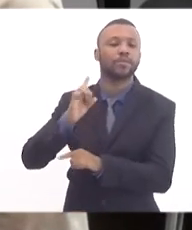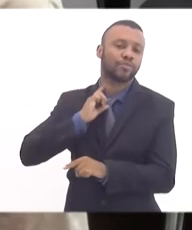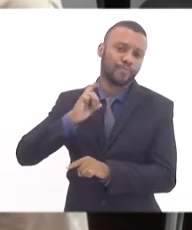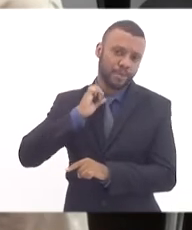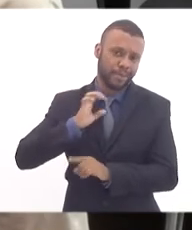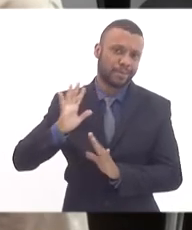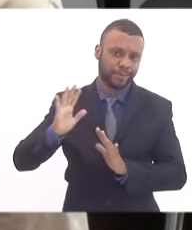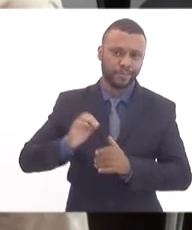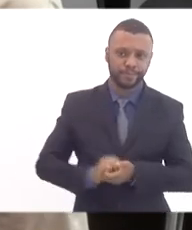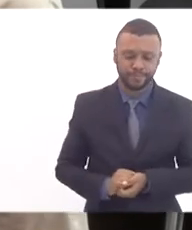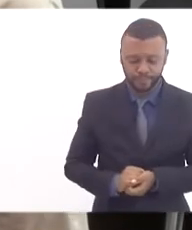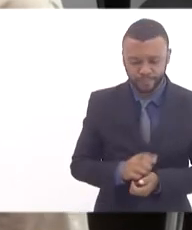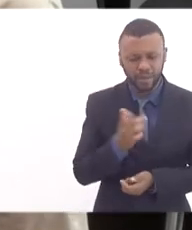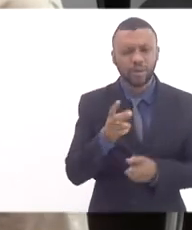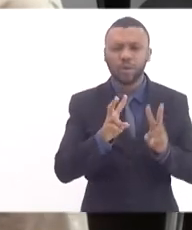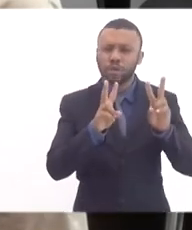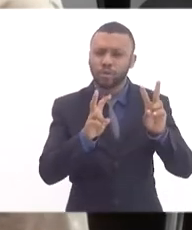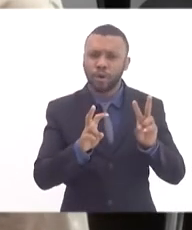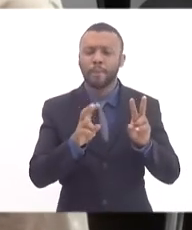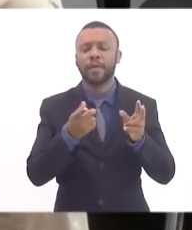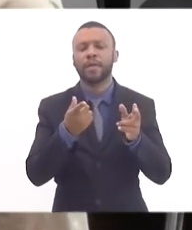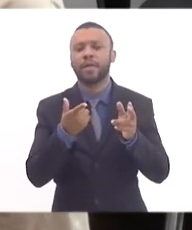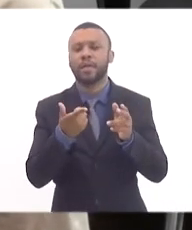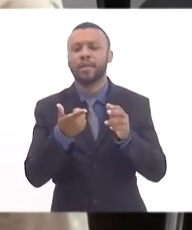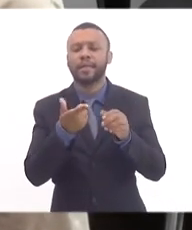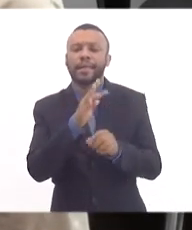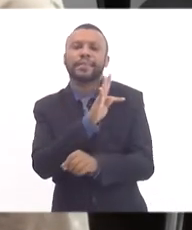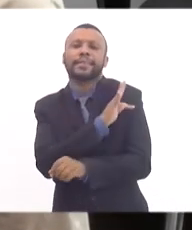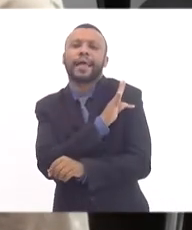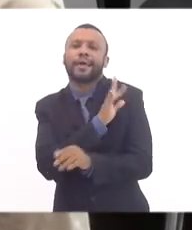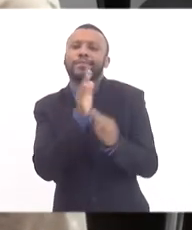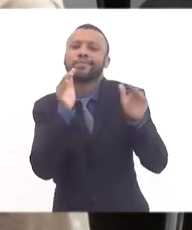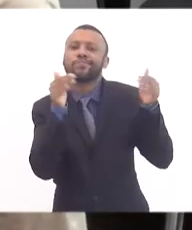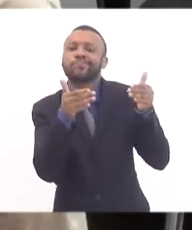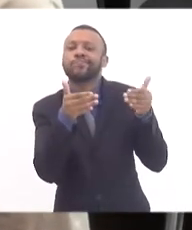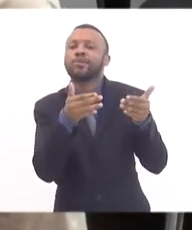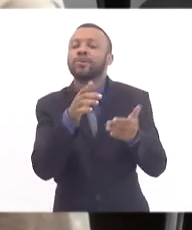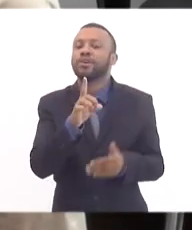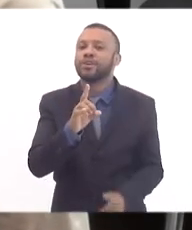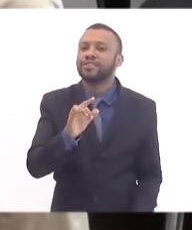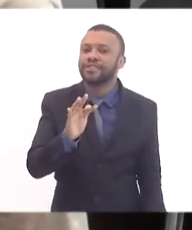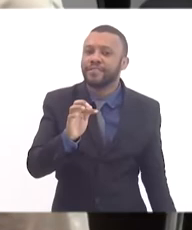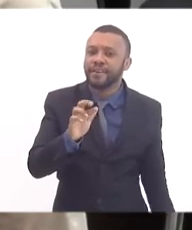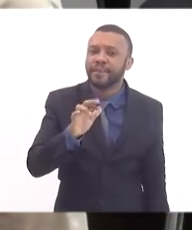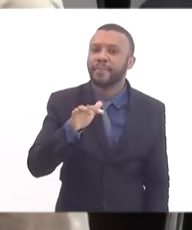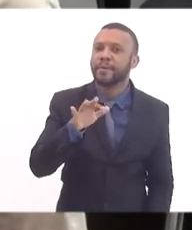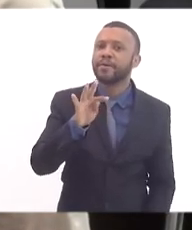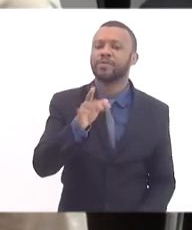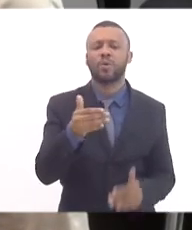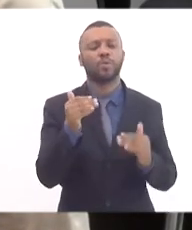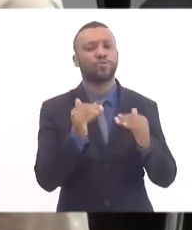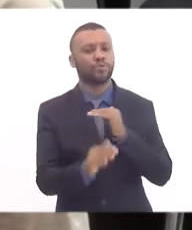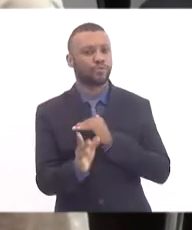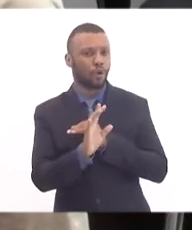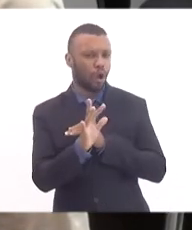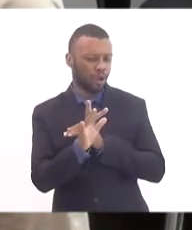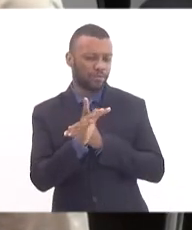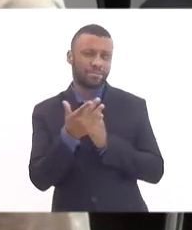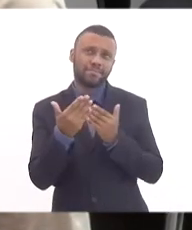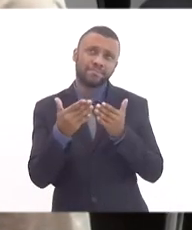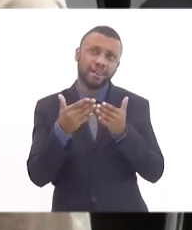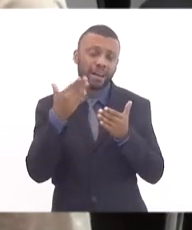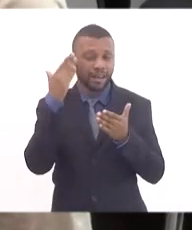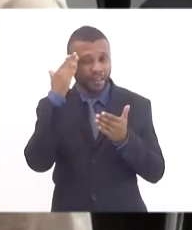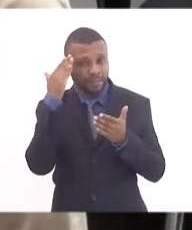e em relação a esse ponto técnico sobre o diferimento é Eu discordo um pouco aqui do que foi falado apesar do respeito